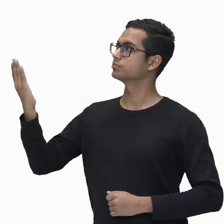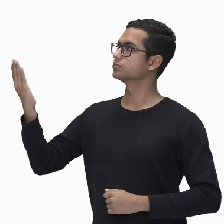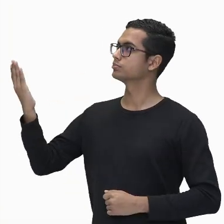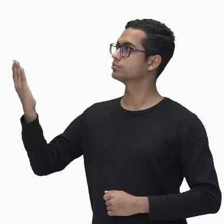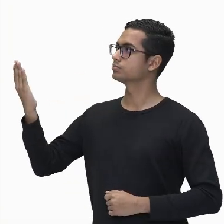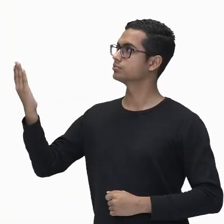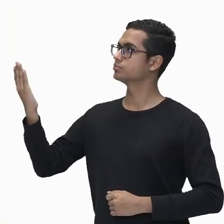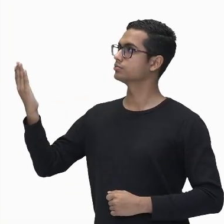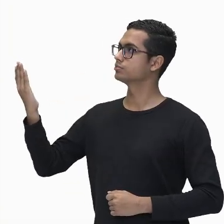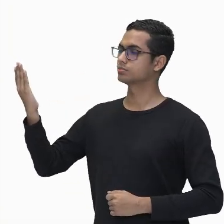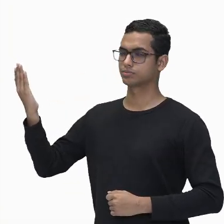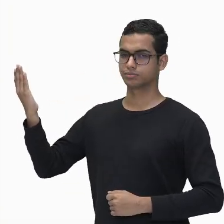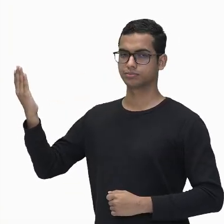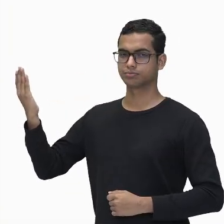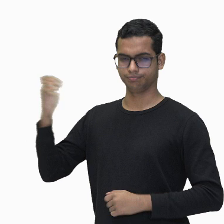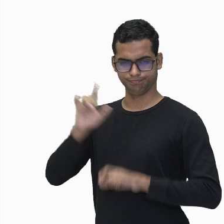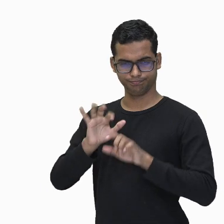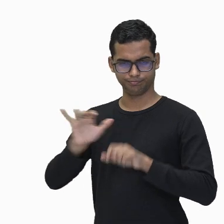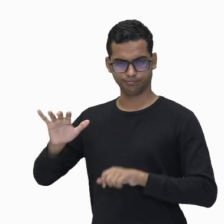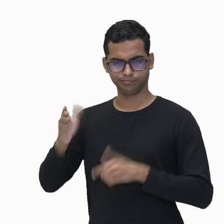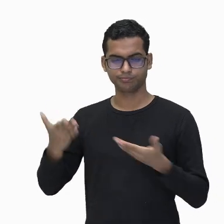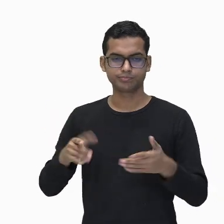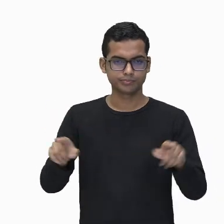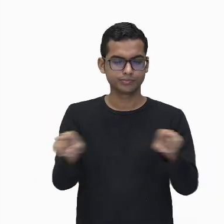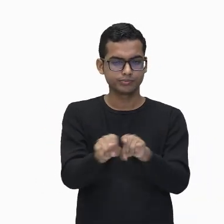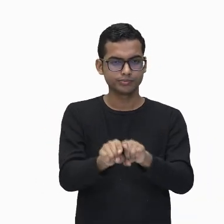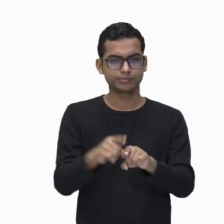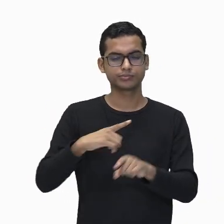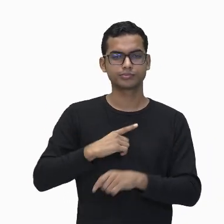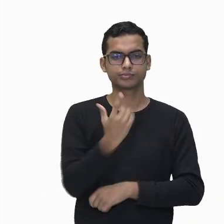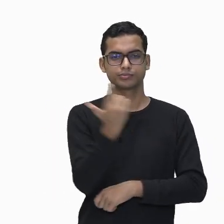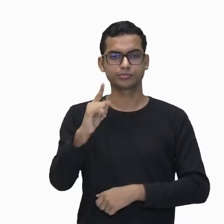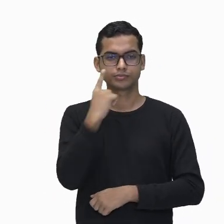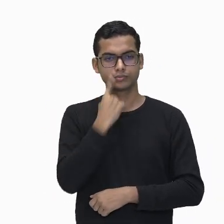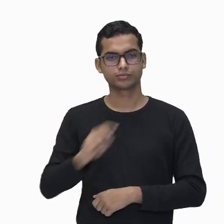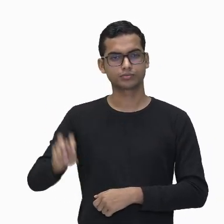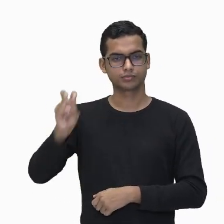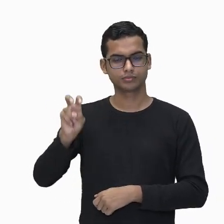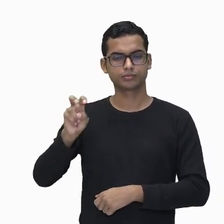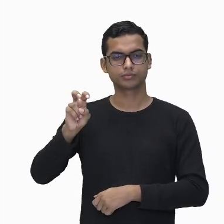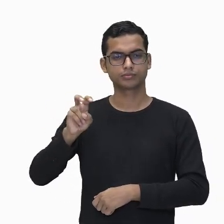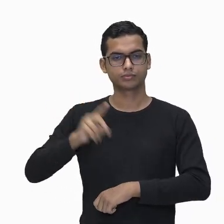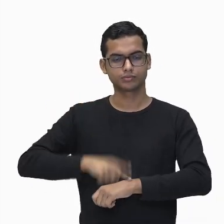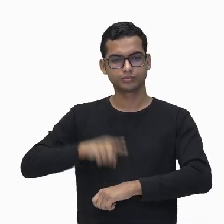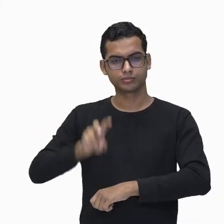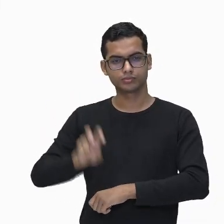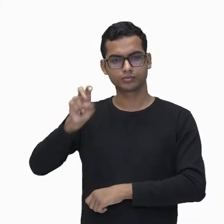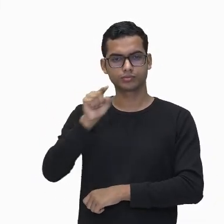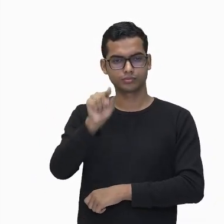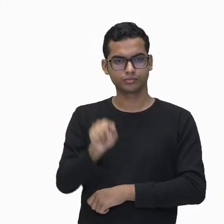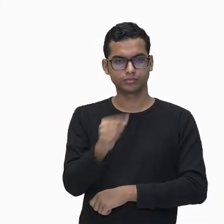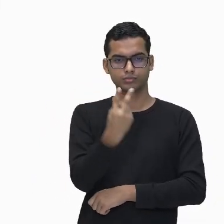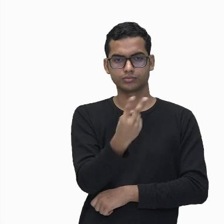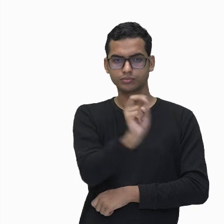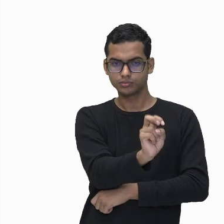las 2:10 5:25 Professor são las